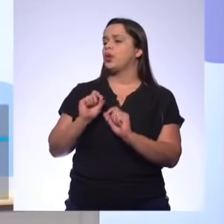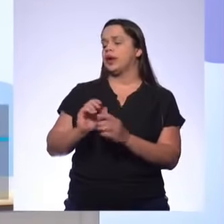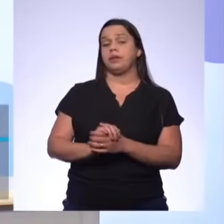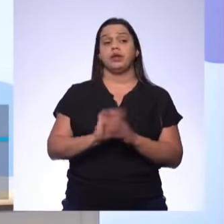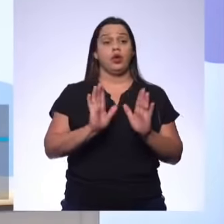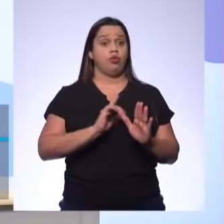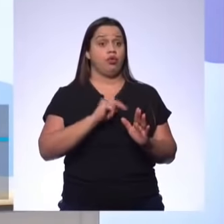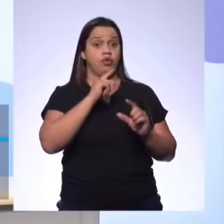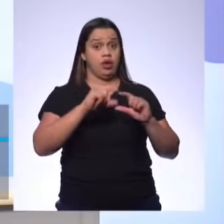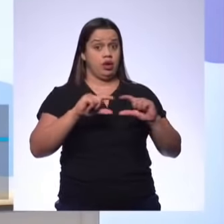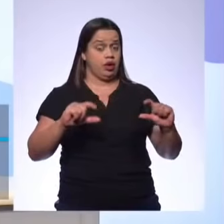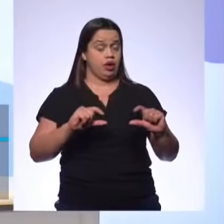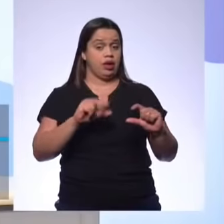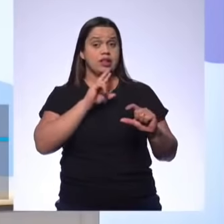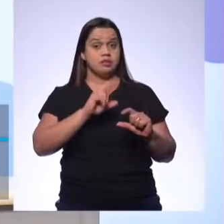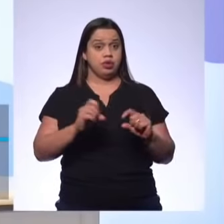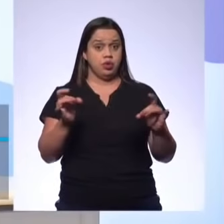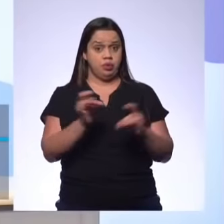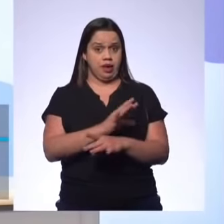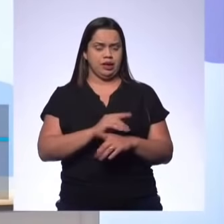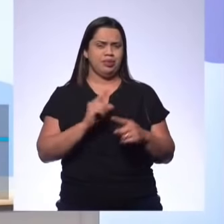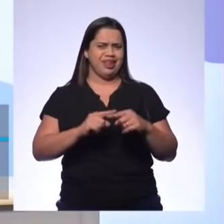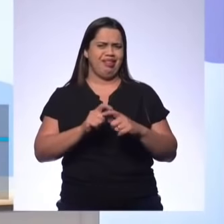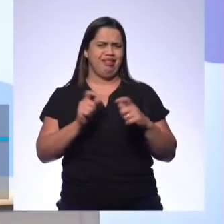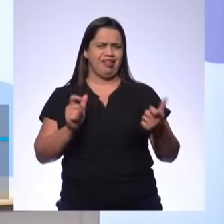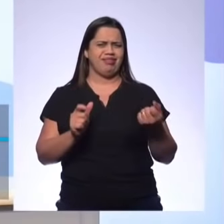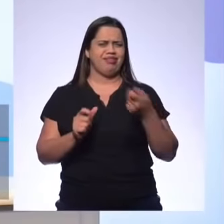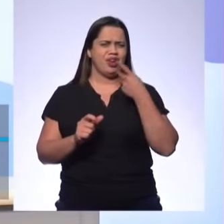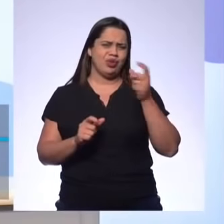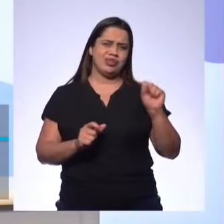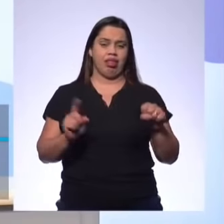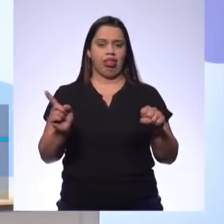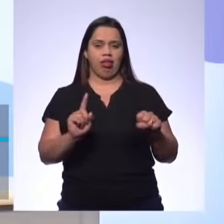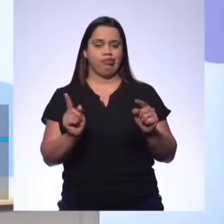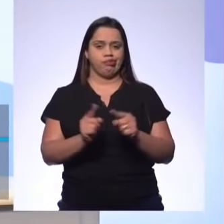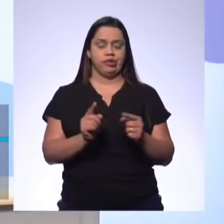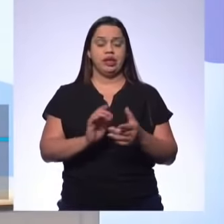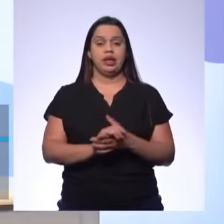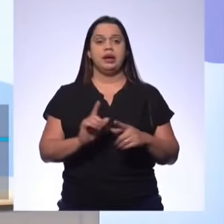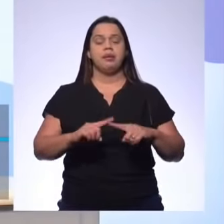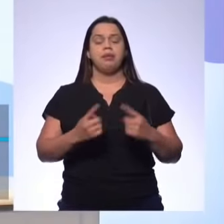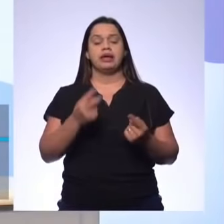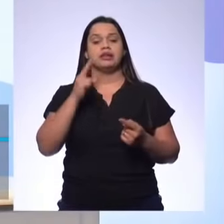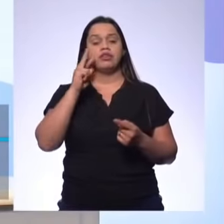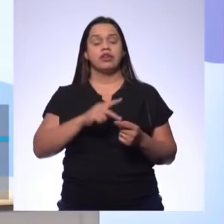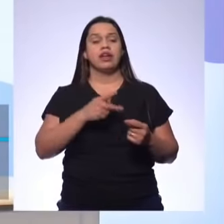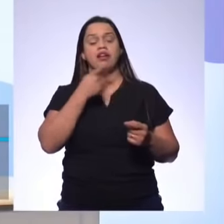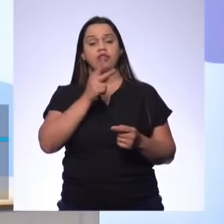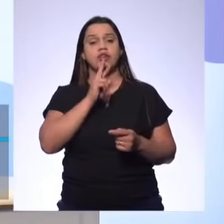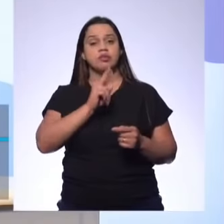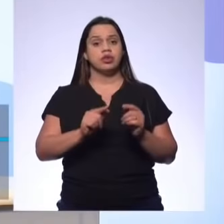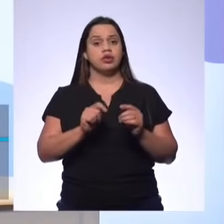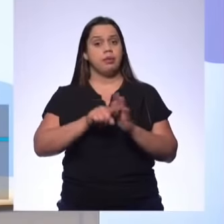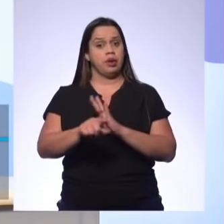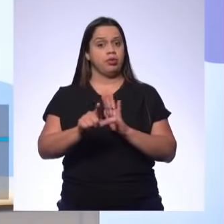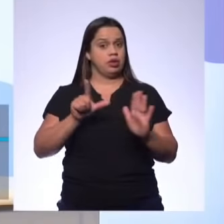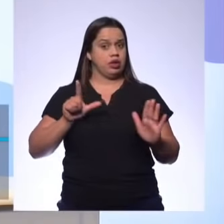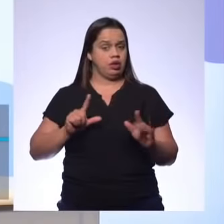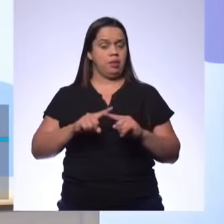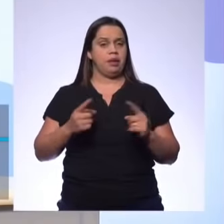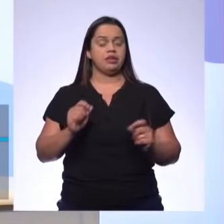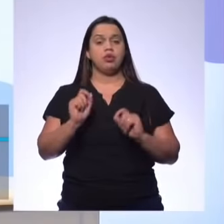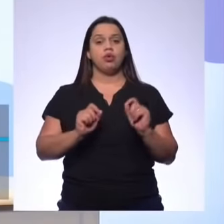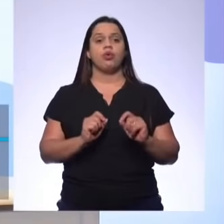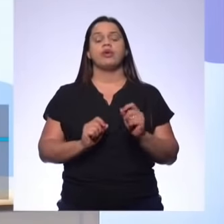gente que respondeu yes ou não. Ah, antes disso, eu queria falar da Amanda, que ela respondeu da pergunta anterior, mas ficou muito, achei muito legal a resposta dela. Ela colocou: